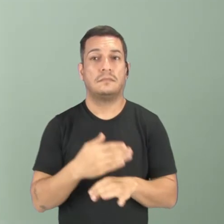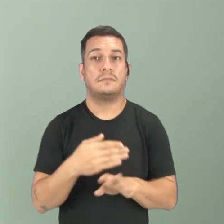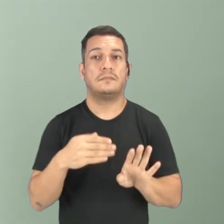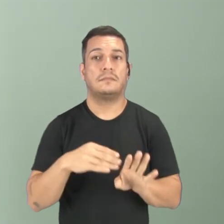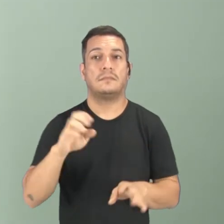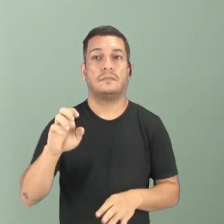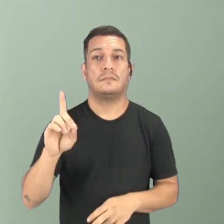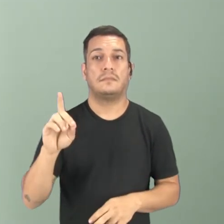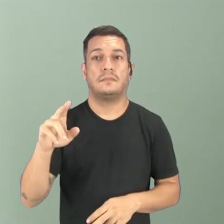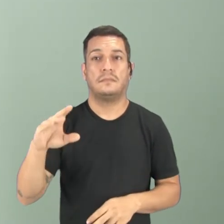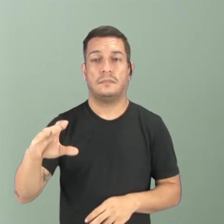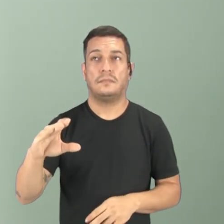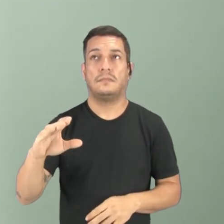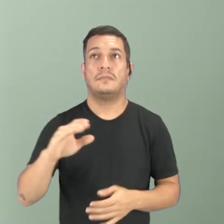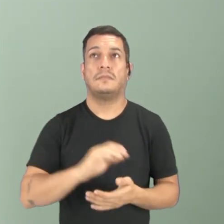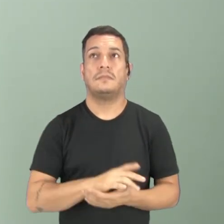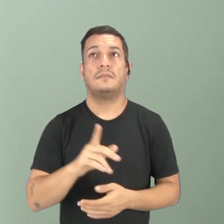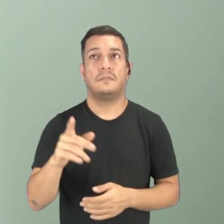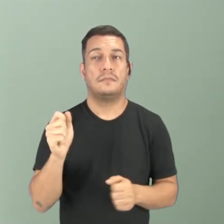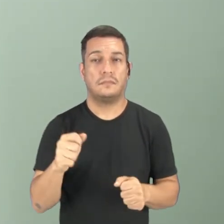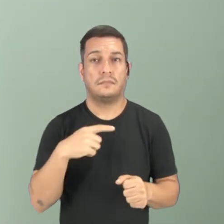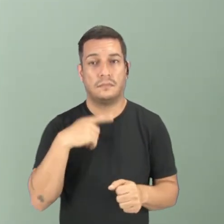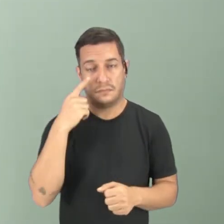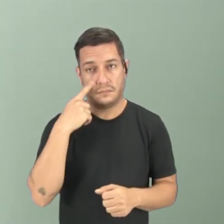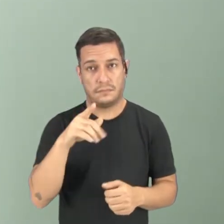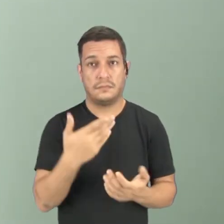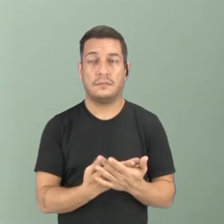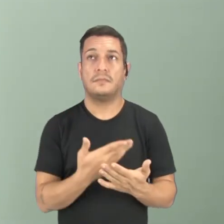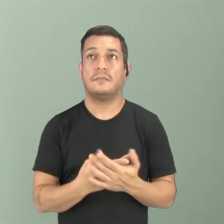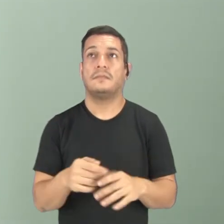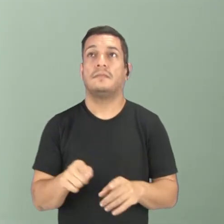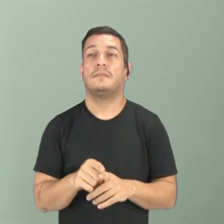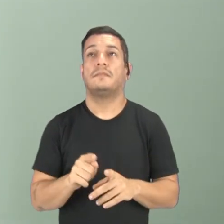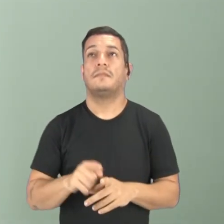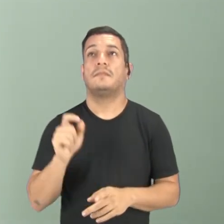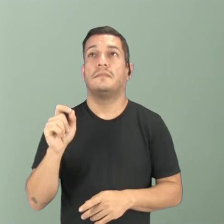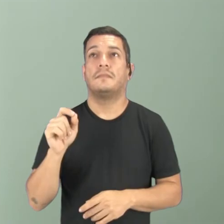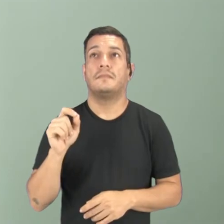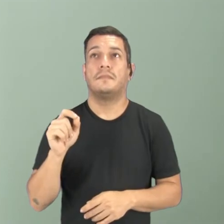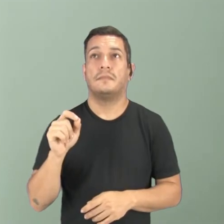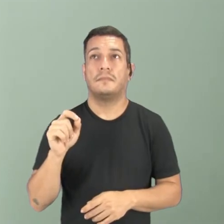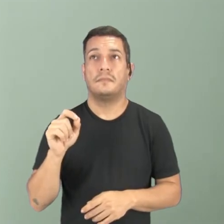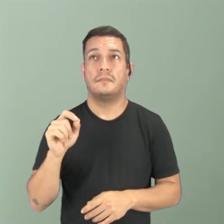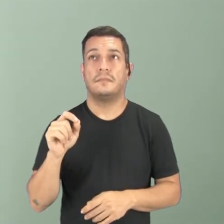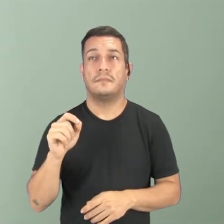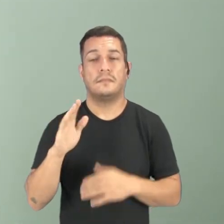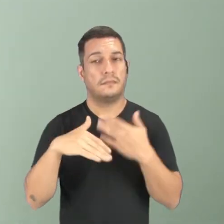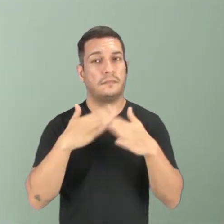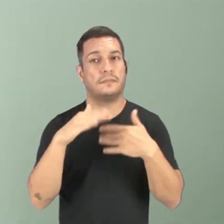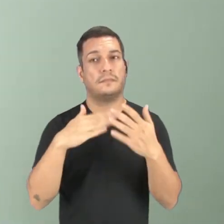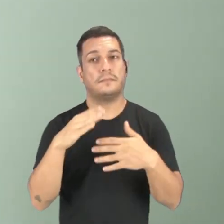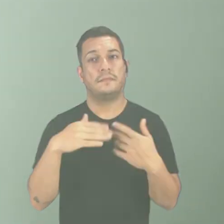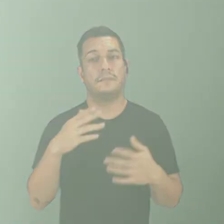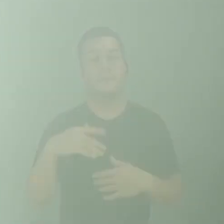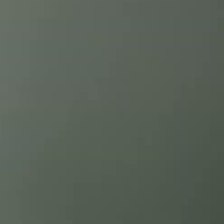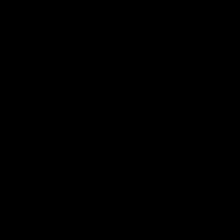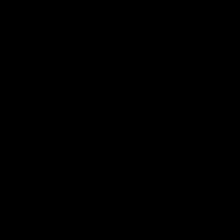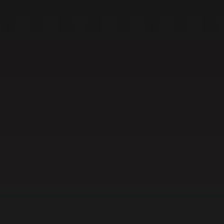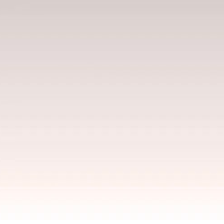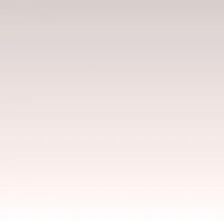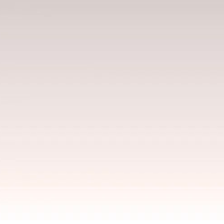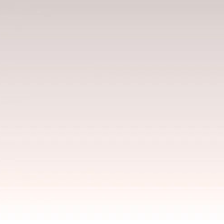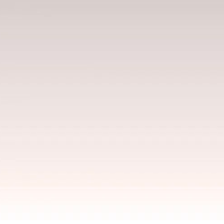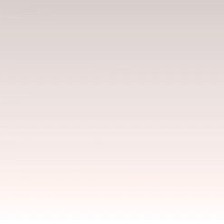nossa plataforma Eduque, onde você pode ver essa aula, rever e desenvolver o próprio autodidatismo.